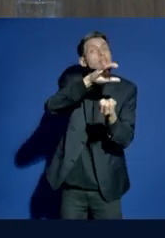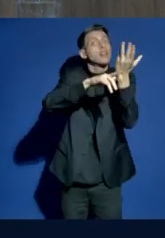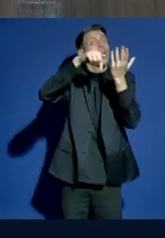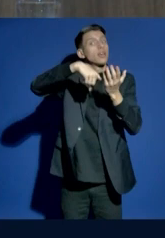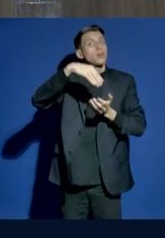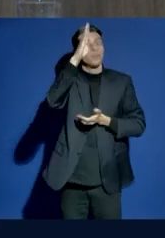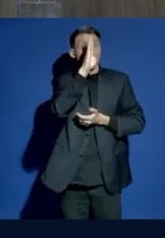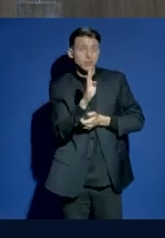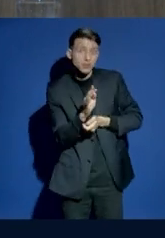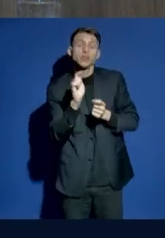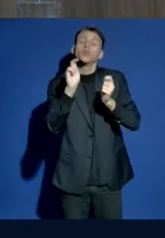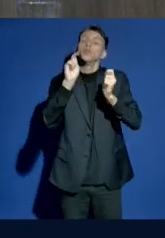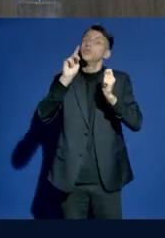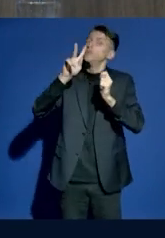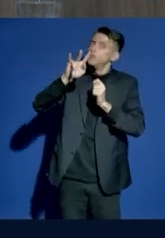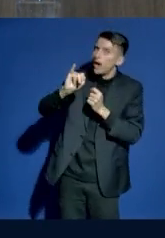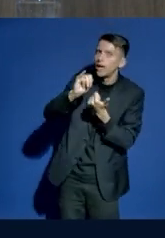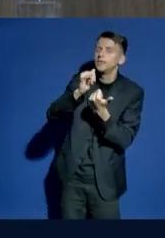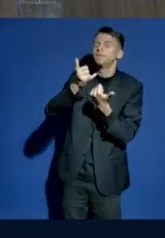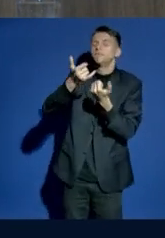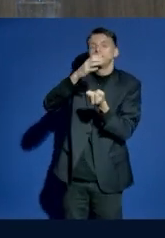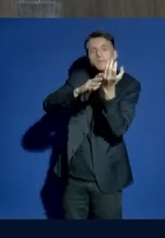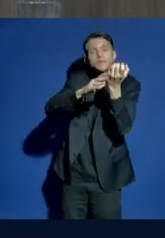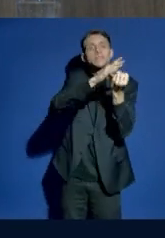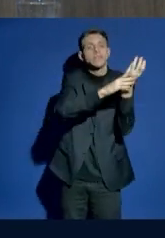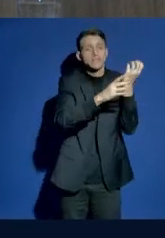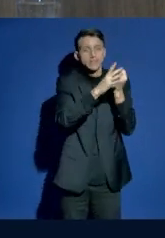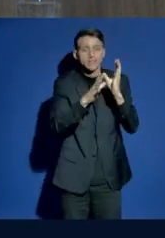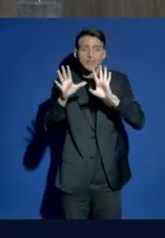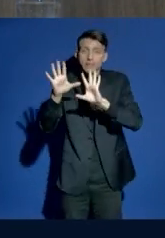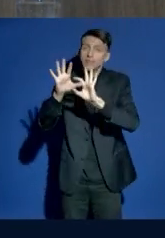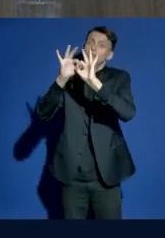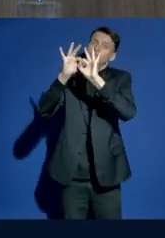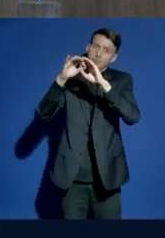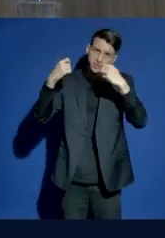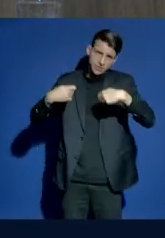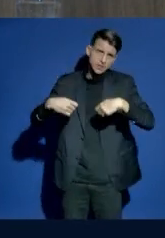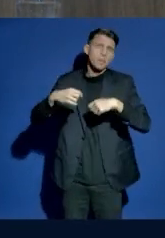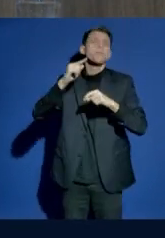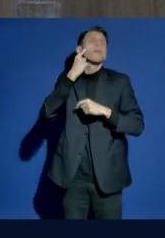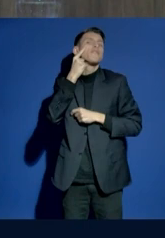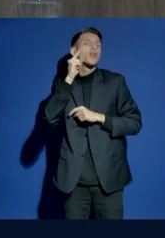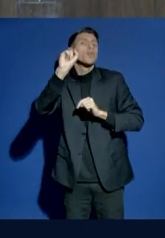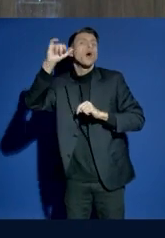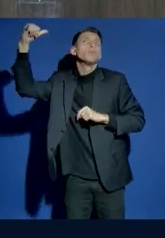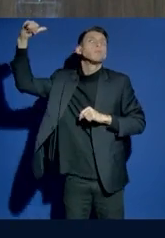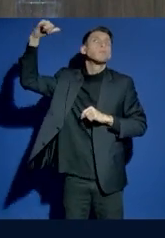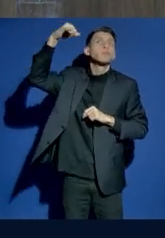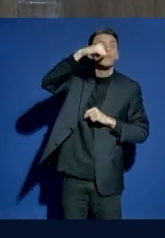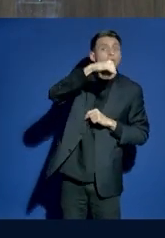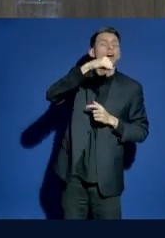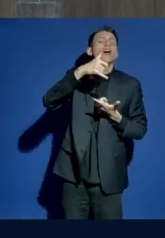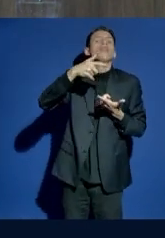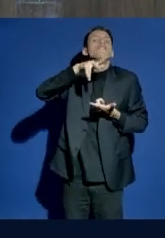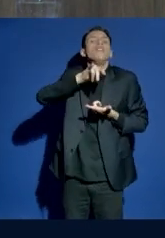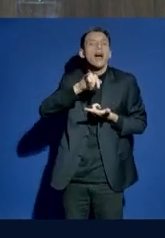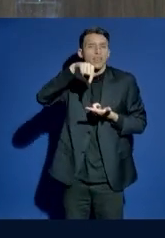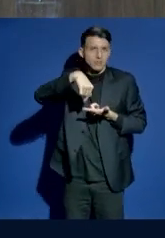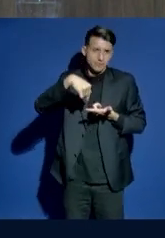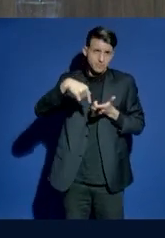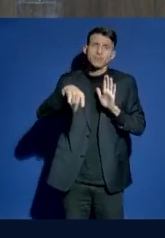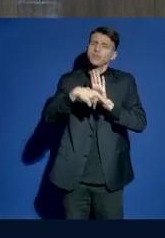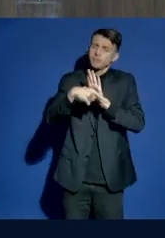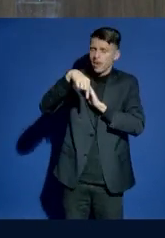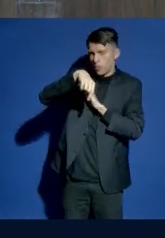do sistema todo integrado é muito maior, não só para atender as companhias que vão pousar aqui e decolar com SAF para atender mandato lá fora, mas também para